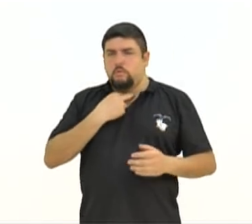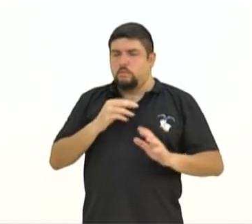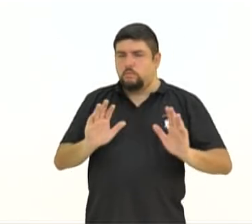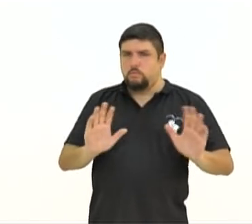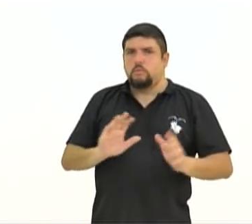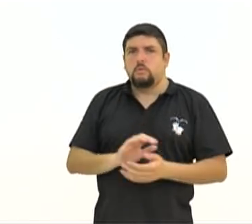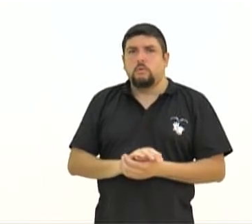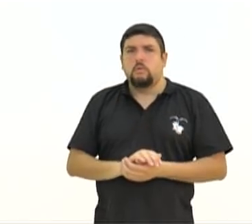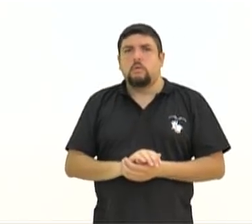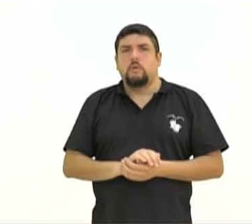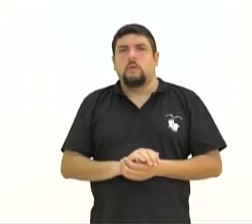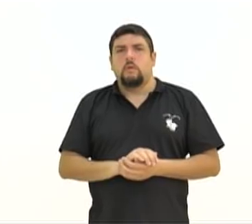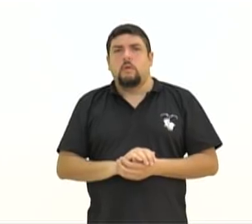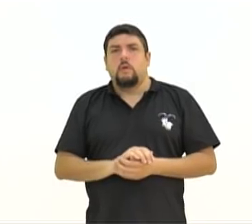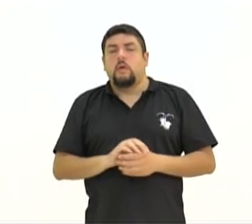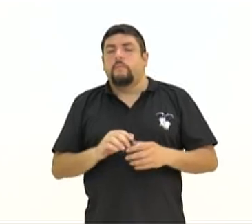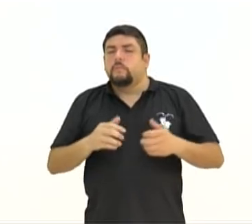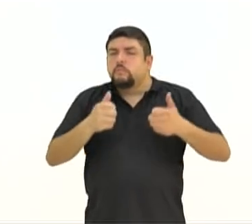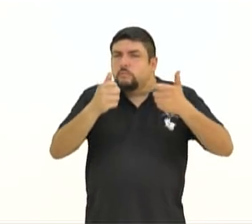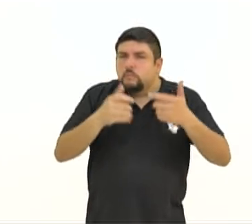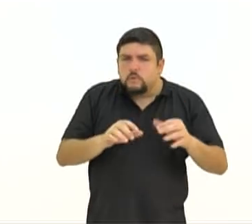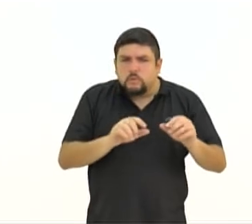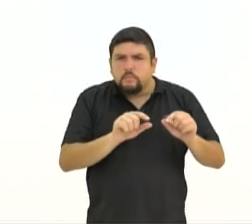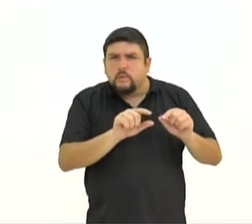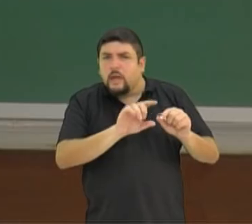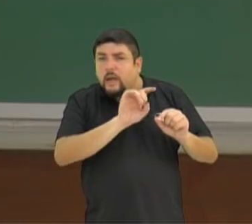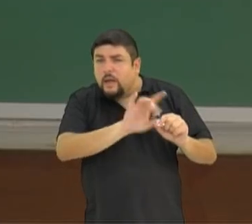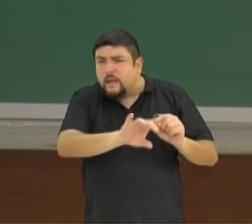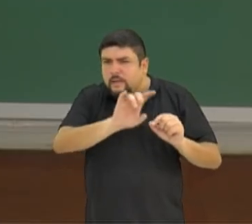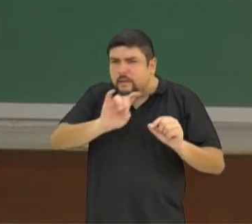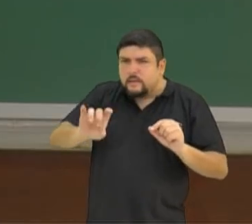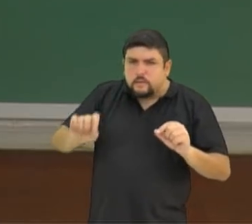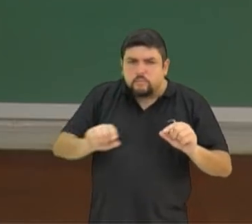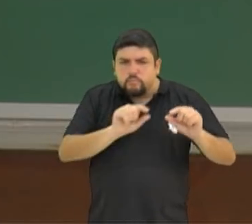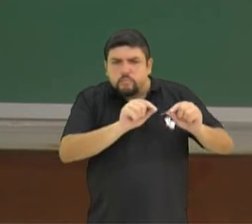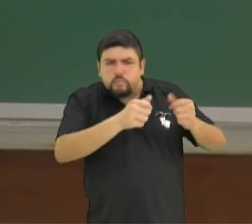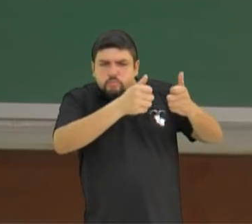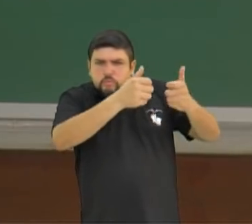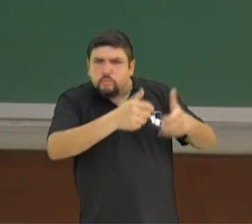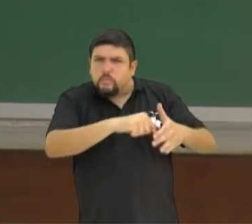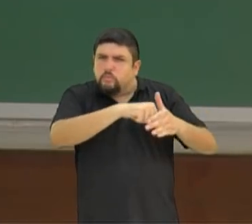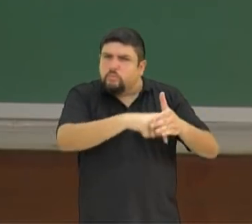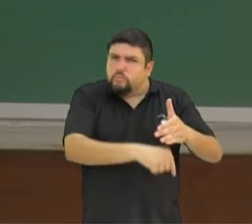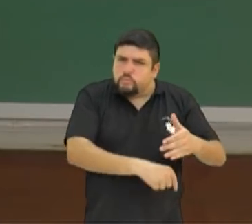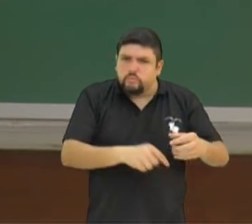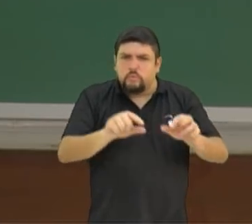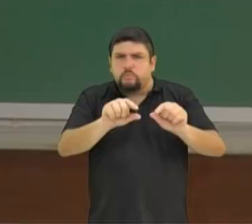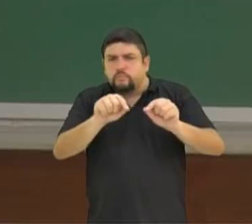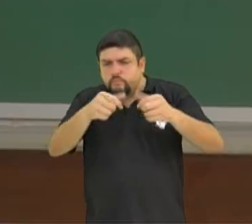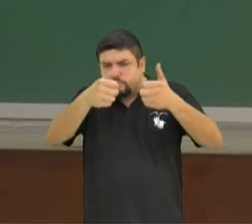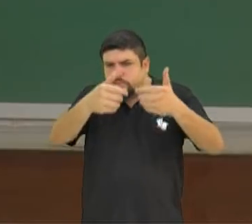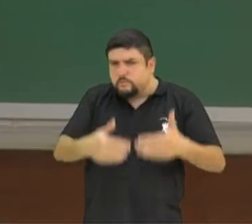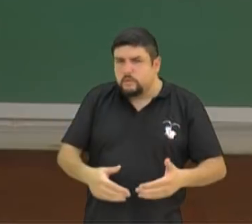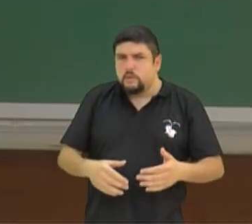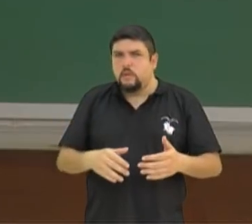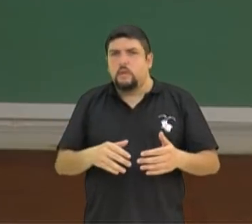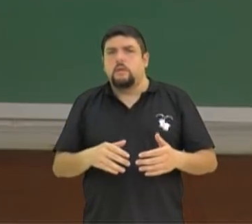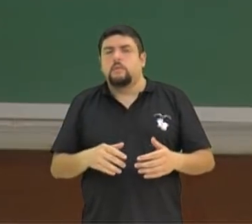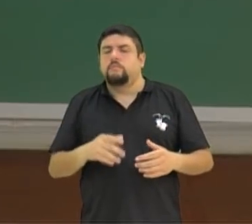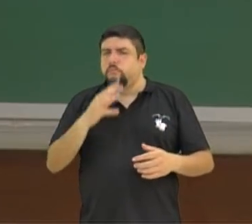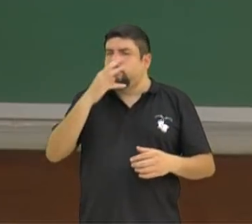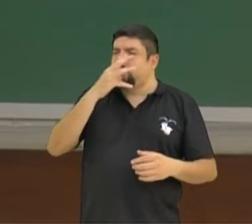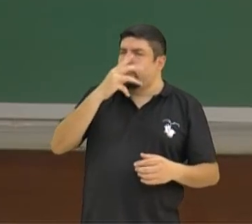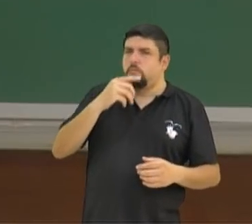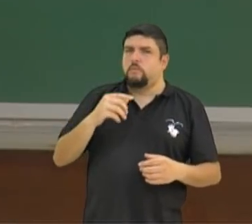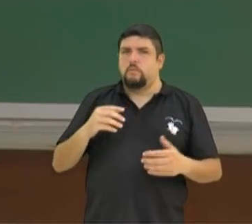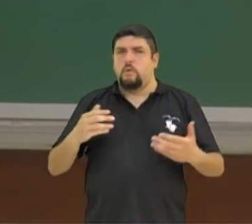tem que trabalhar pormenorizadamente cada uma delas, fazer atividades, fazer exercícios para que vocês consigam compreender, né? E memorizar aí.